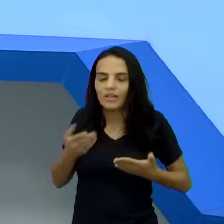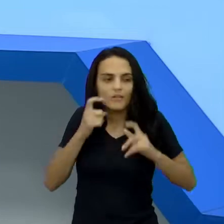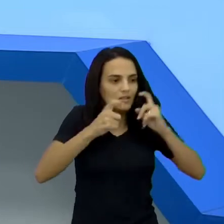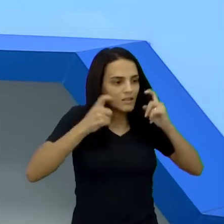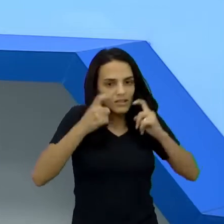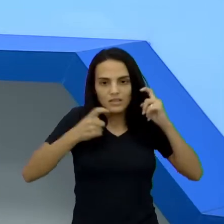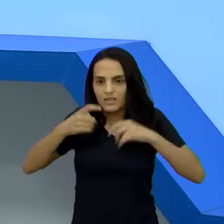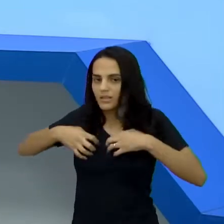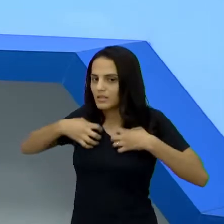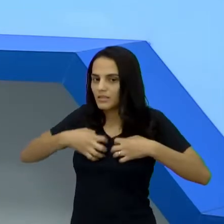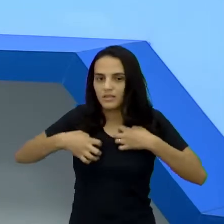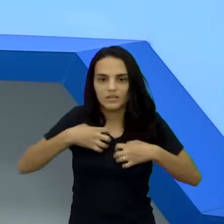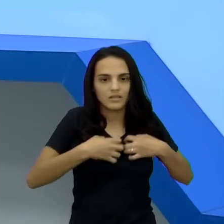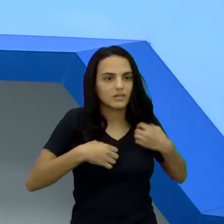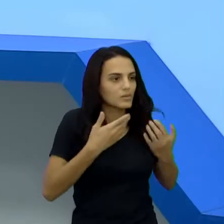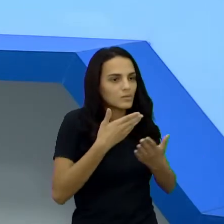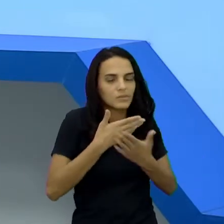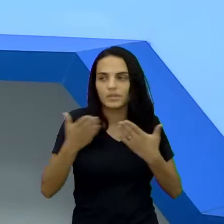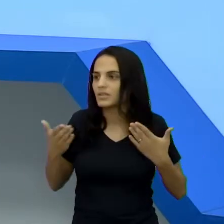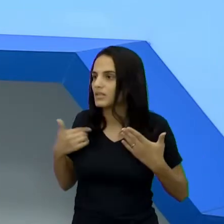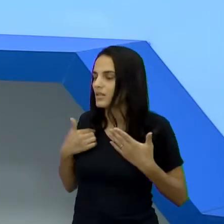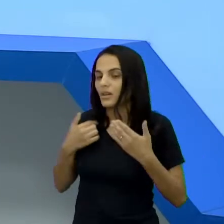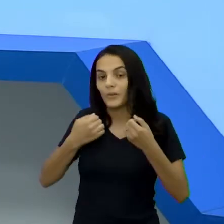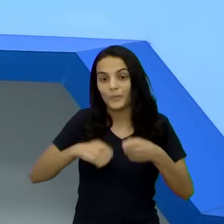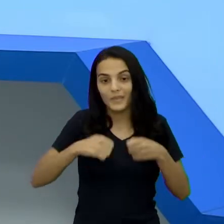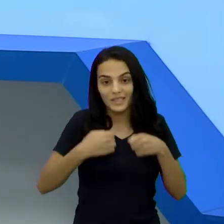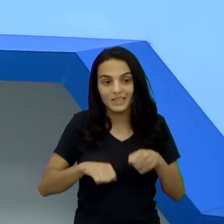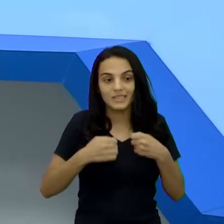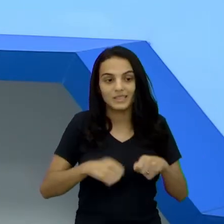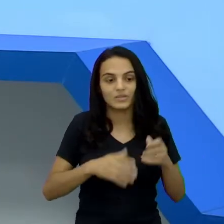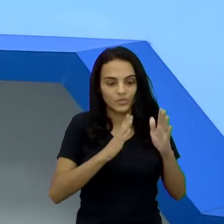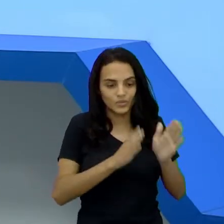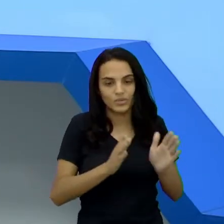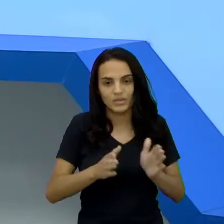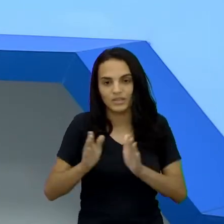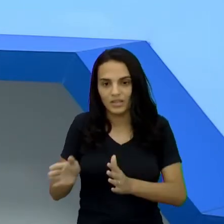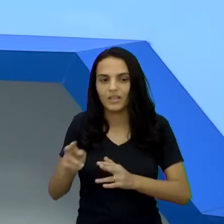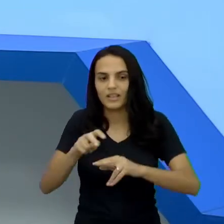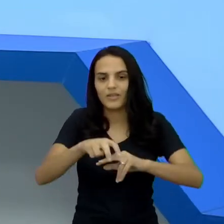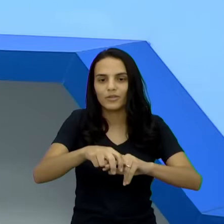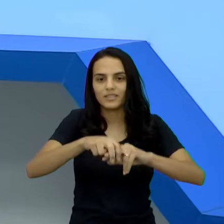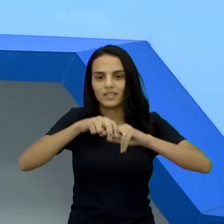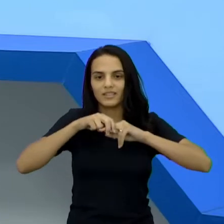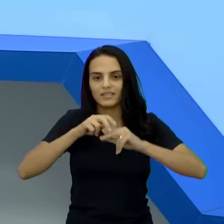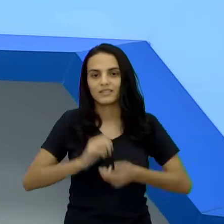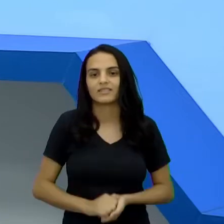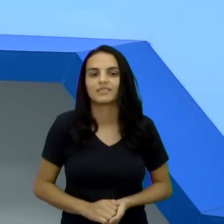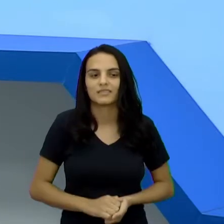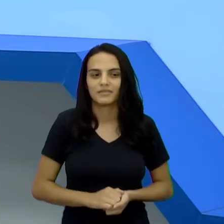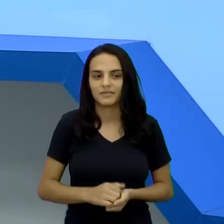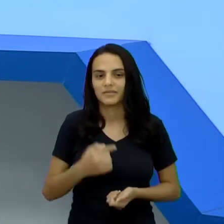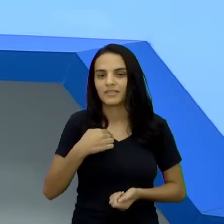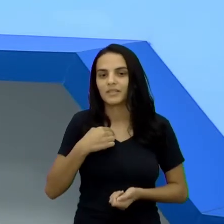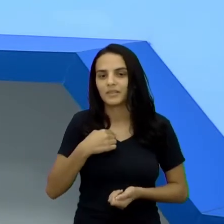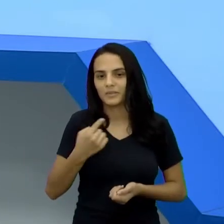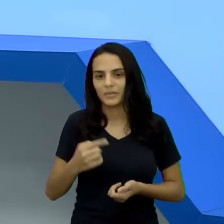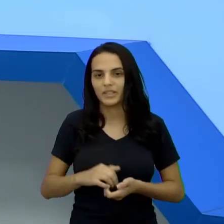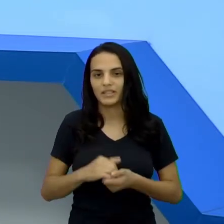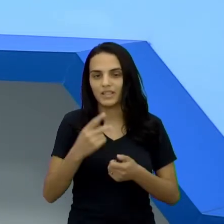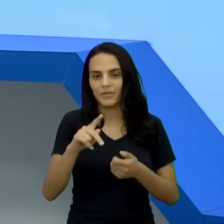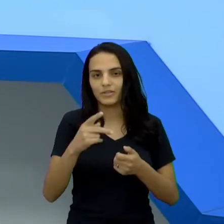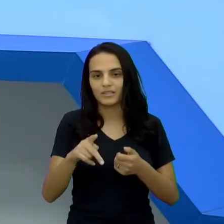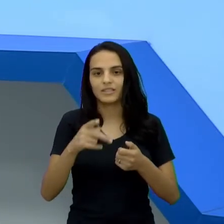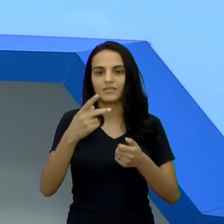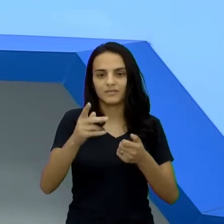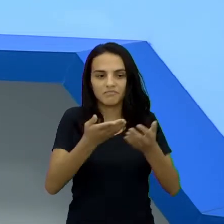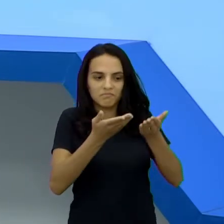surto, eu fico ansiosa, eu fico perdida. Eu preciso dessa estabilidade e, por isso, eu levo muito a sério essa questão de você ter